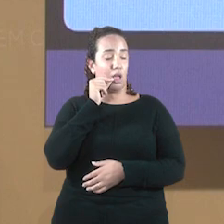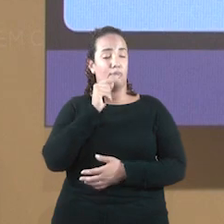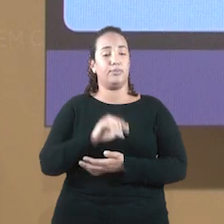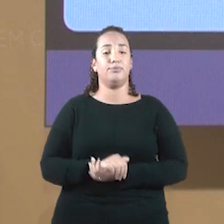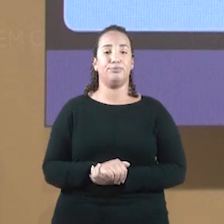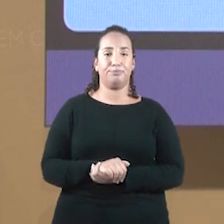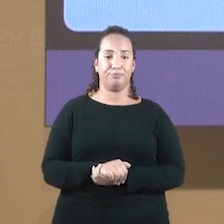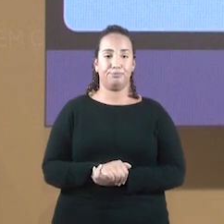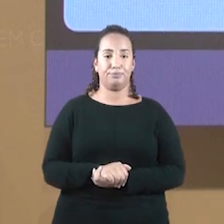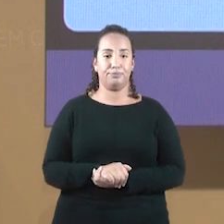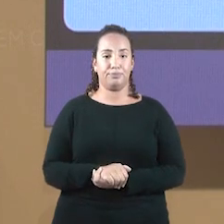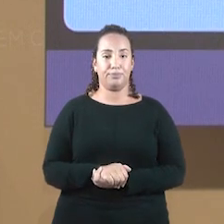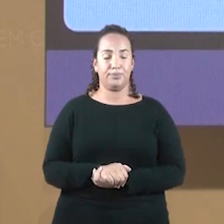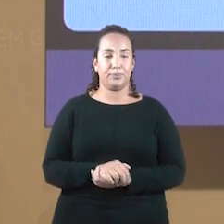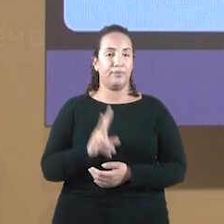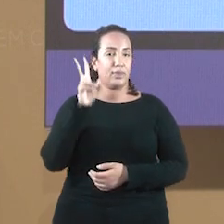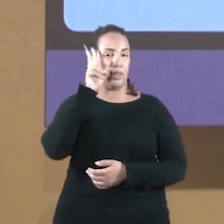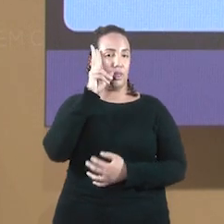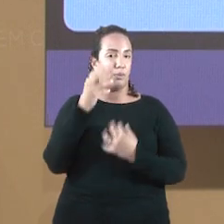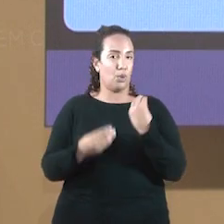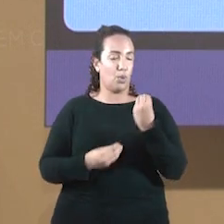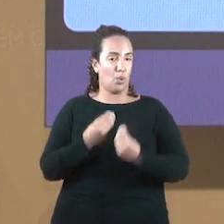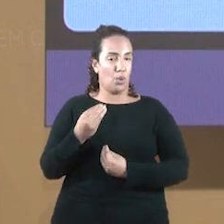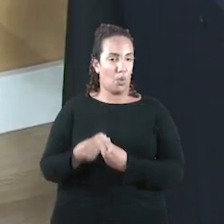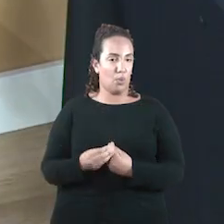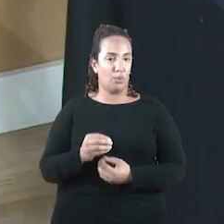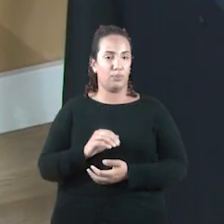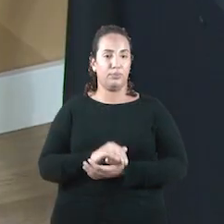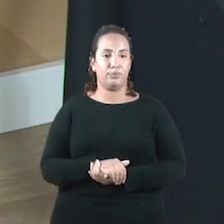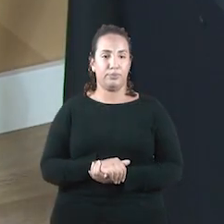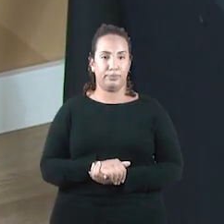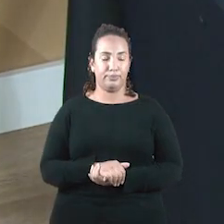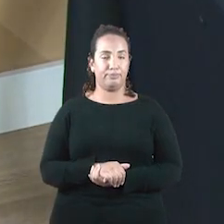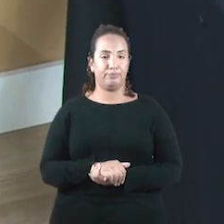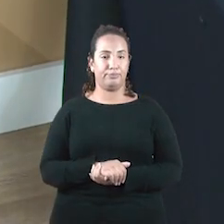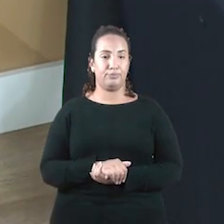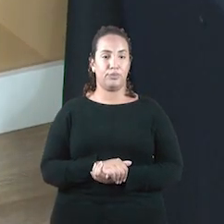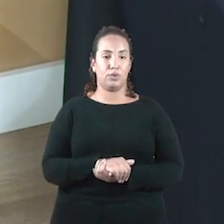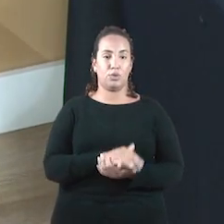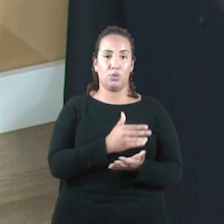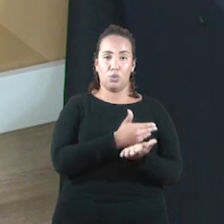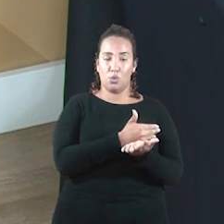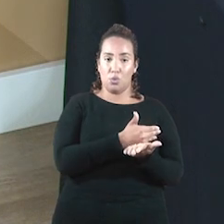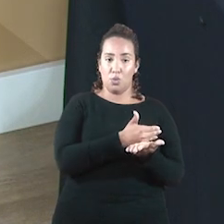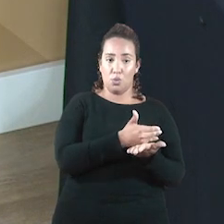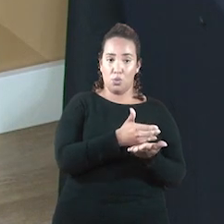lápis. Lembra como funciona? Coloca o lápis no início,